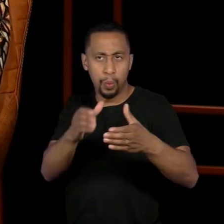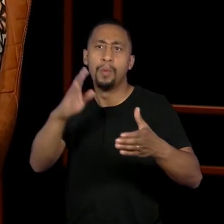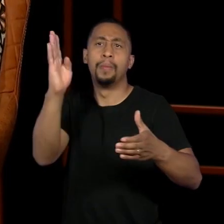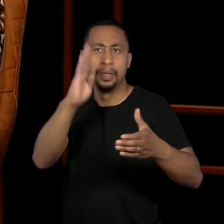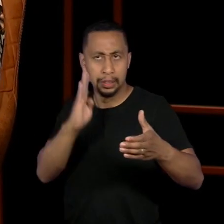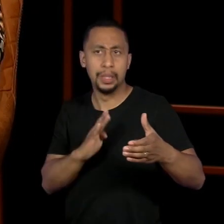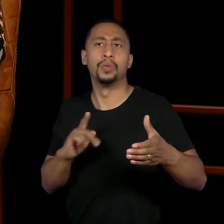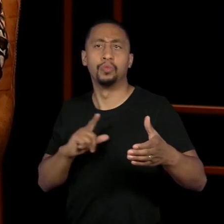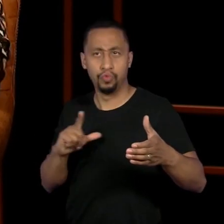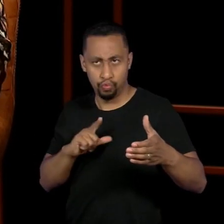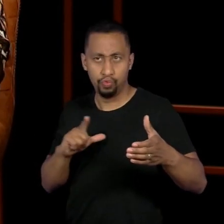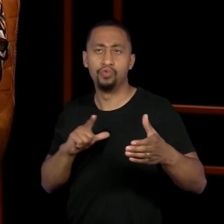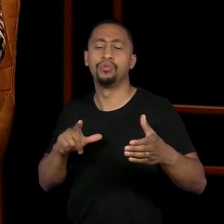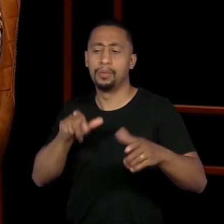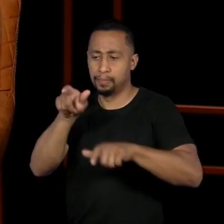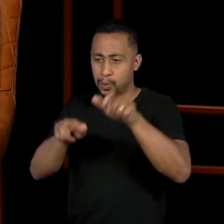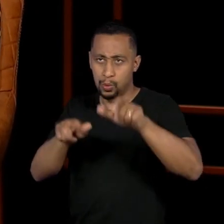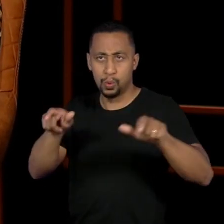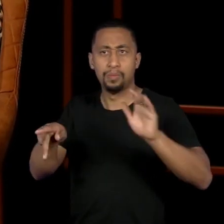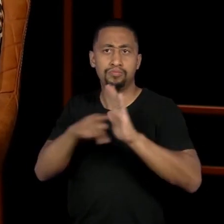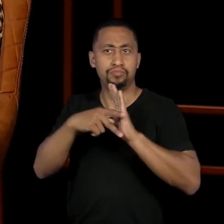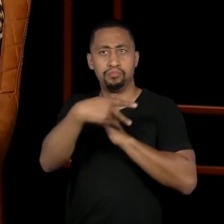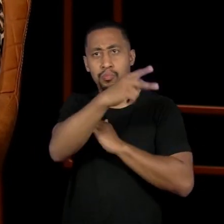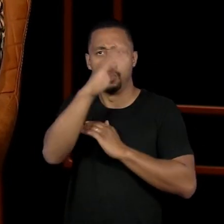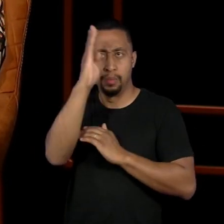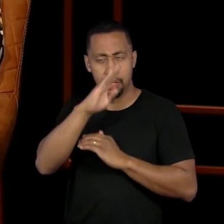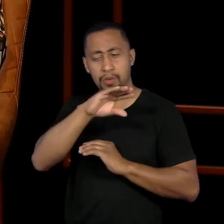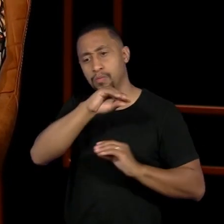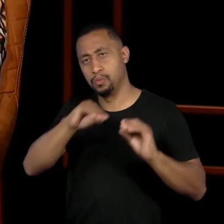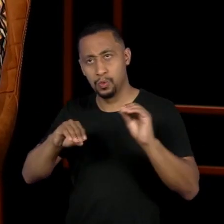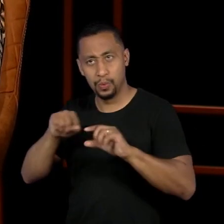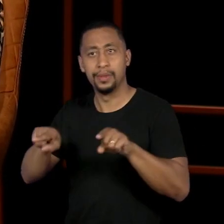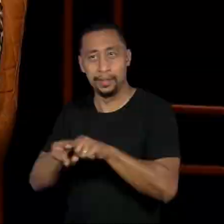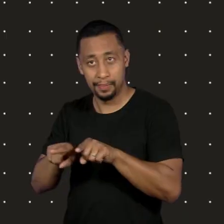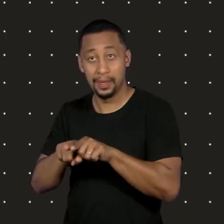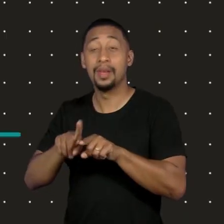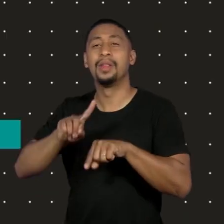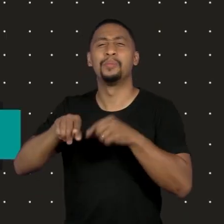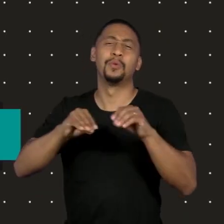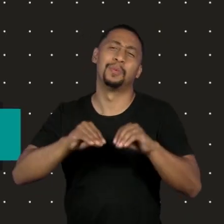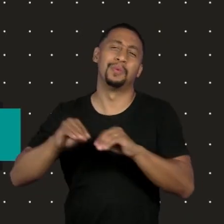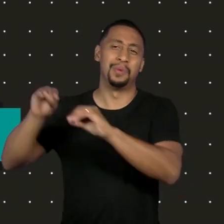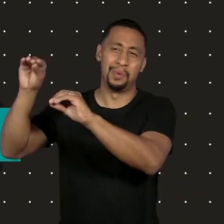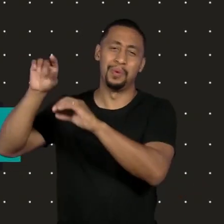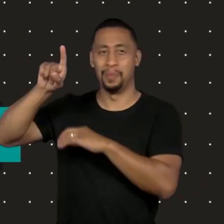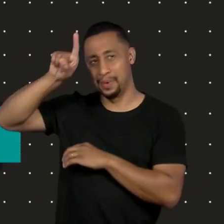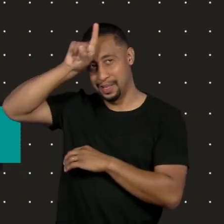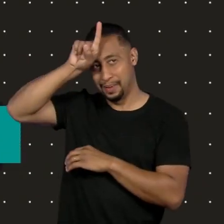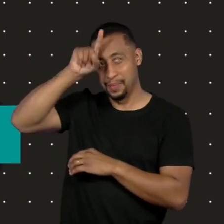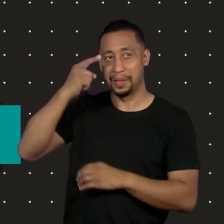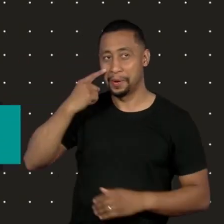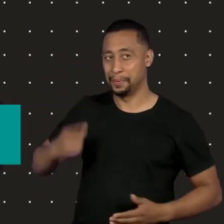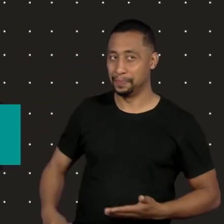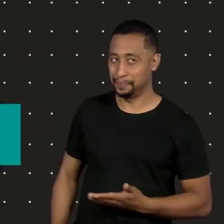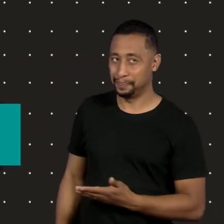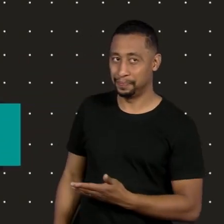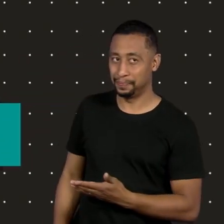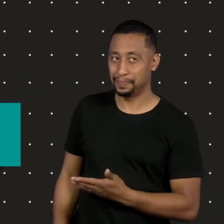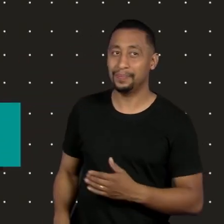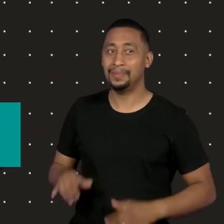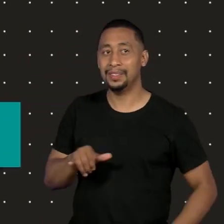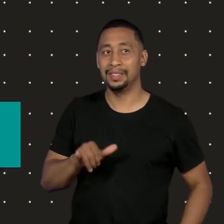Zeca Afonso, que depois foi morar na Alemanha, e que eu gravei várias músicas dele nos meus primeiros discos.